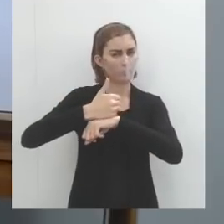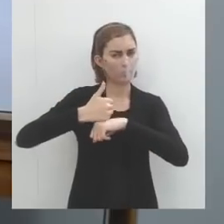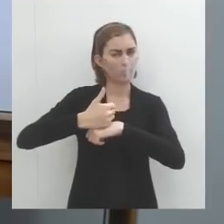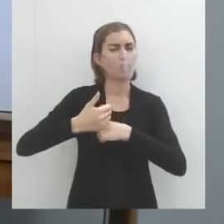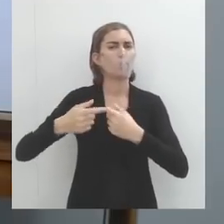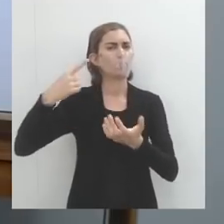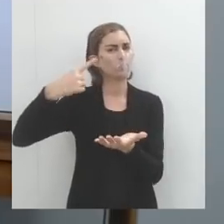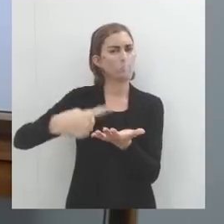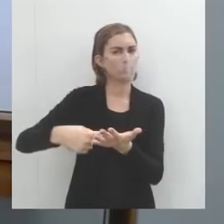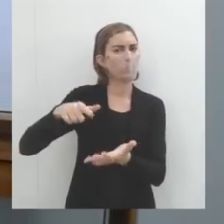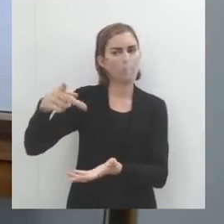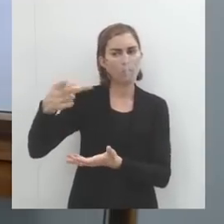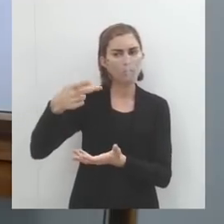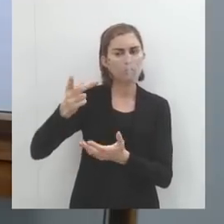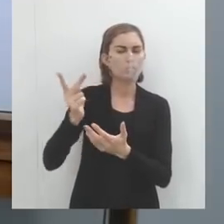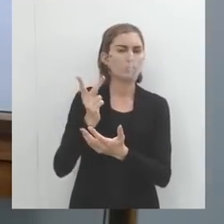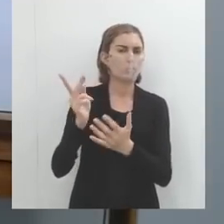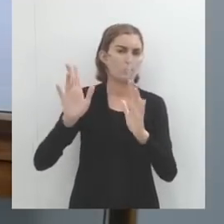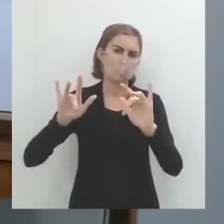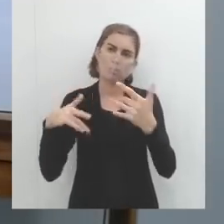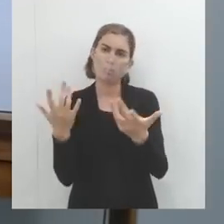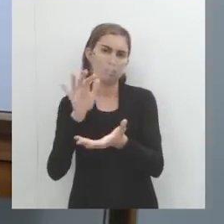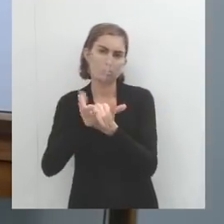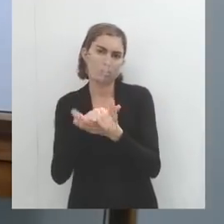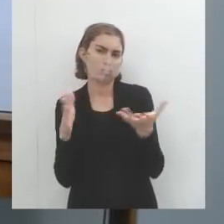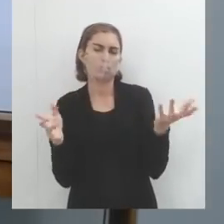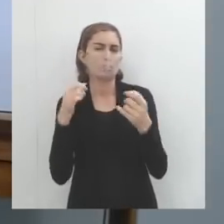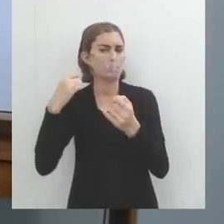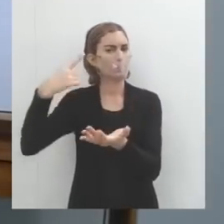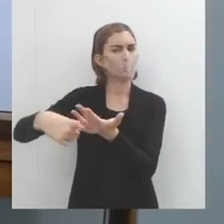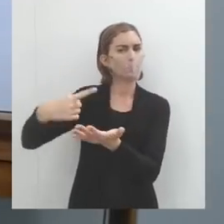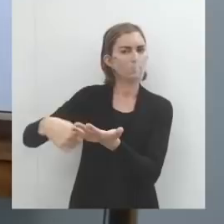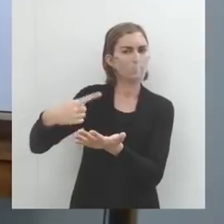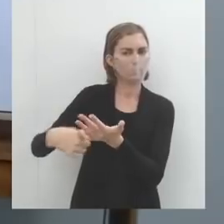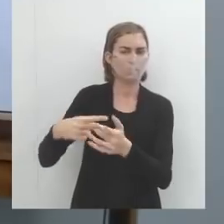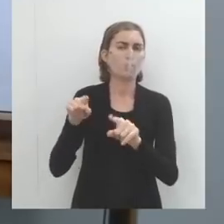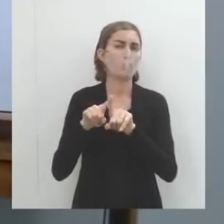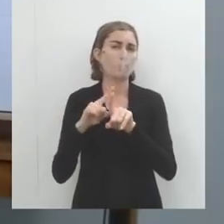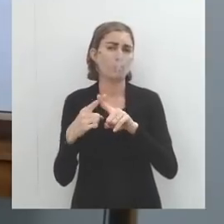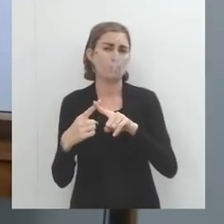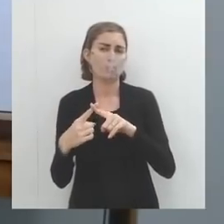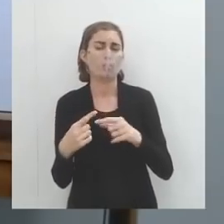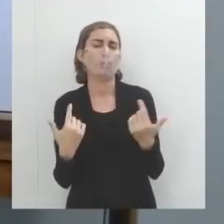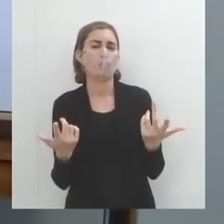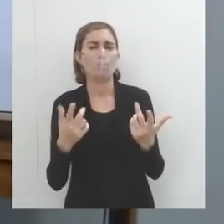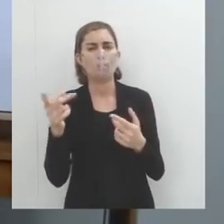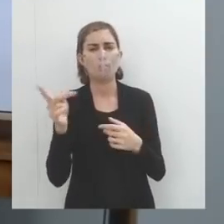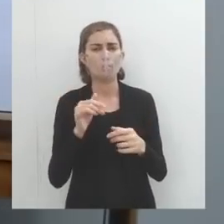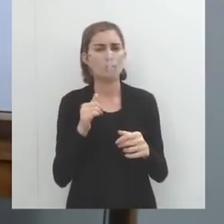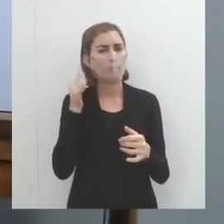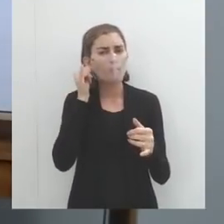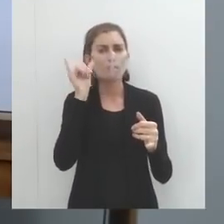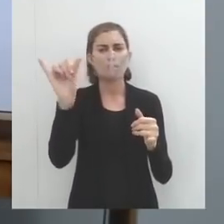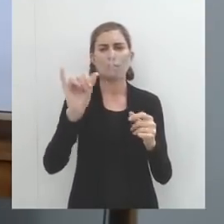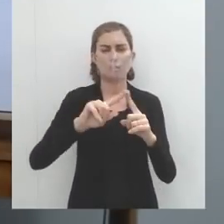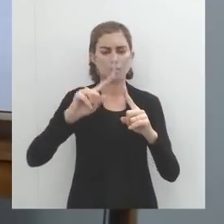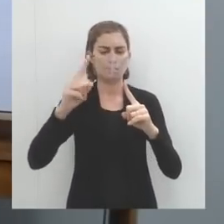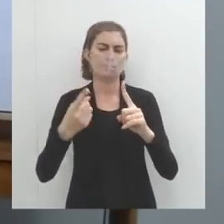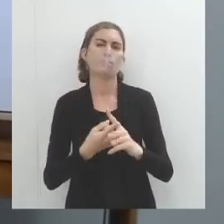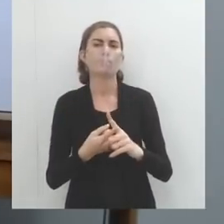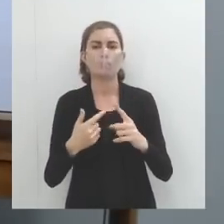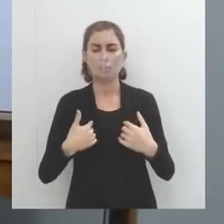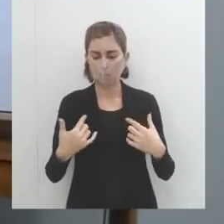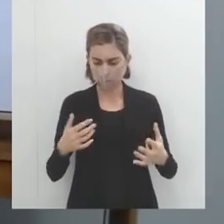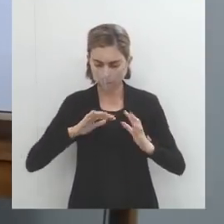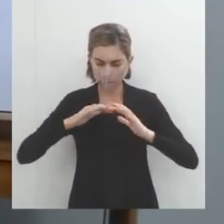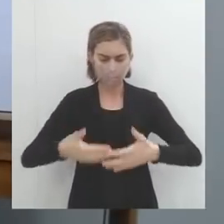comum acordo entre o casal. Porque o que é que acontece? Esses meios contraceptivos são meios para impedir uma gravidez